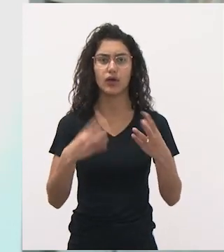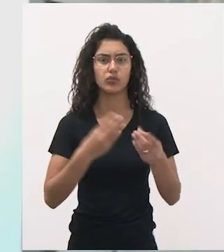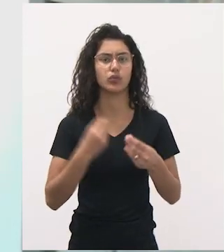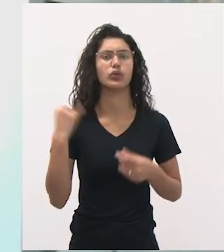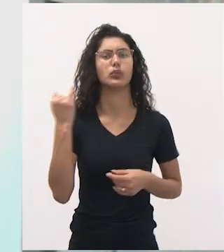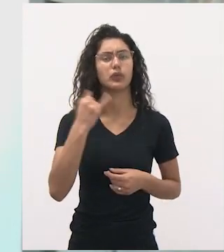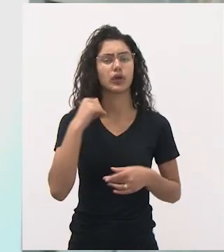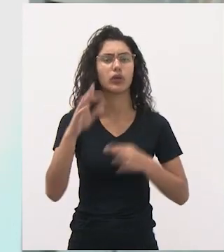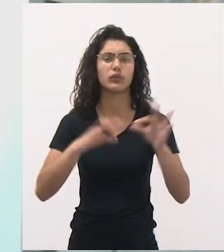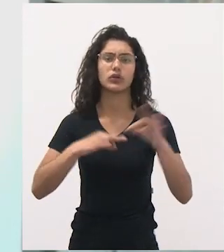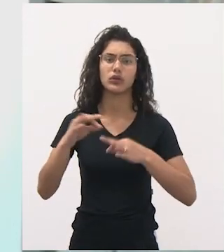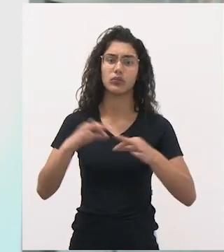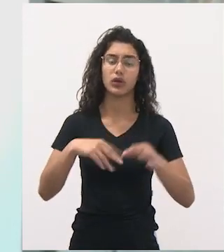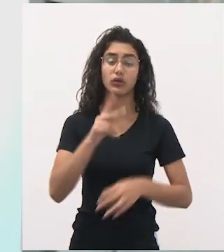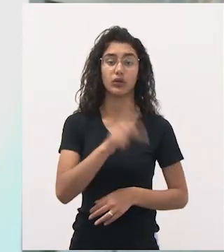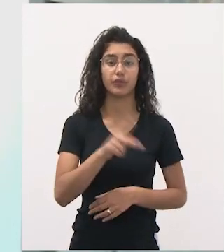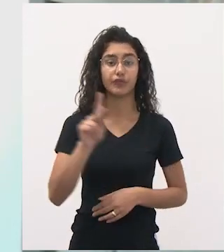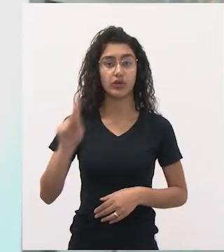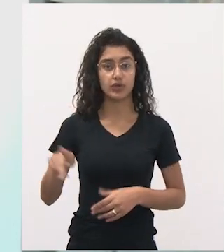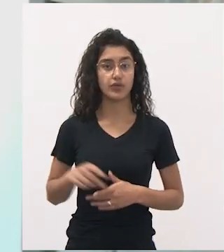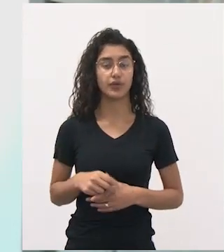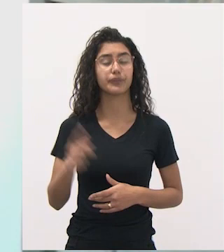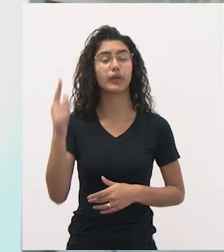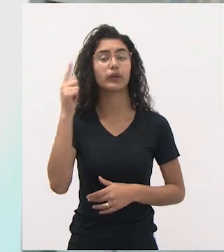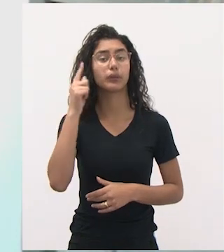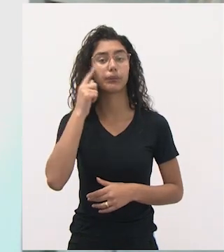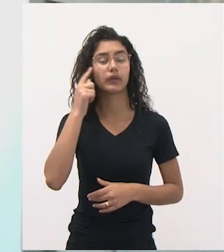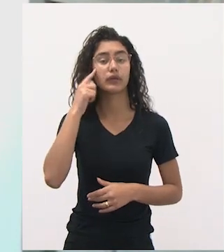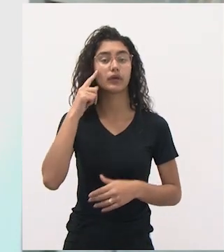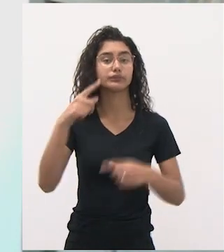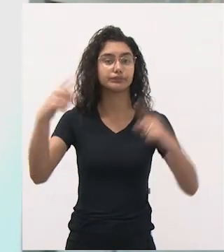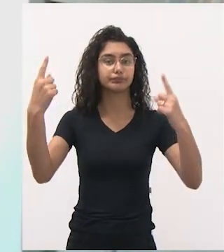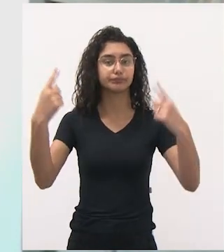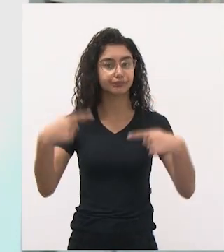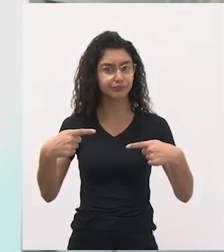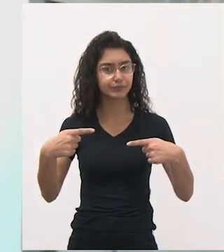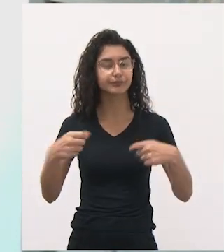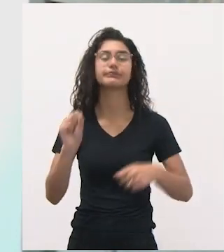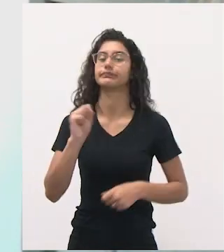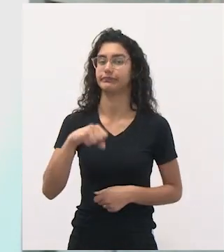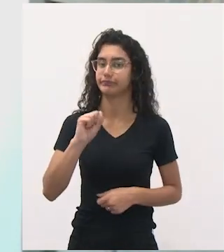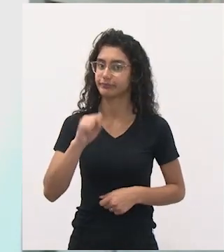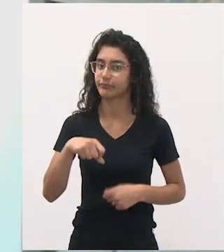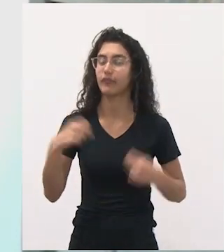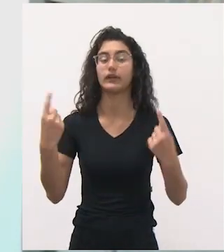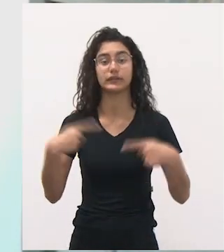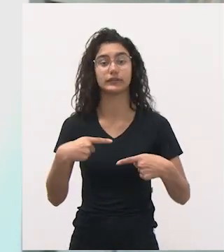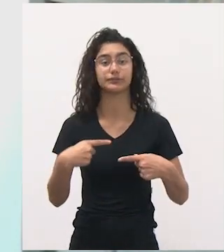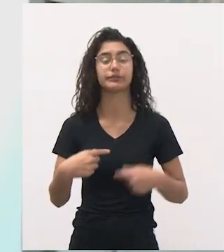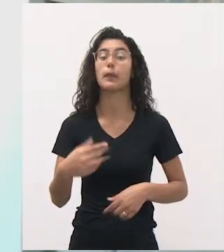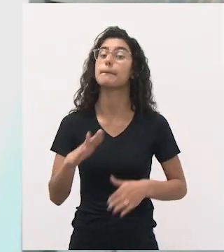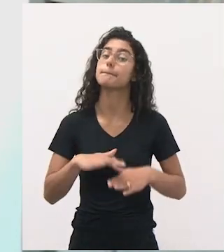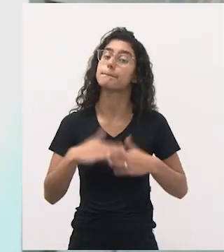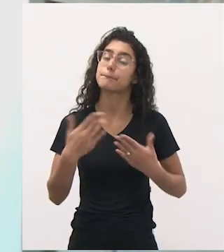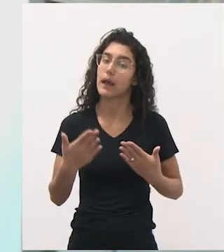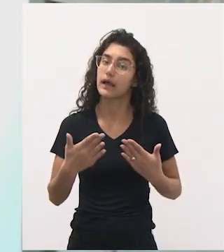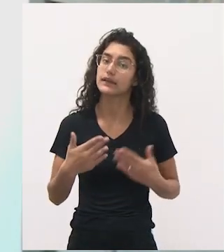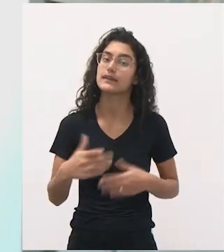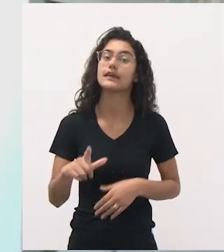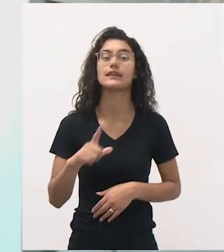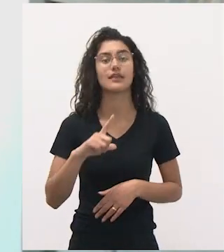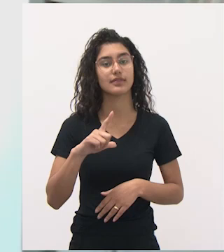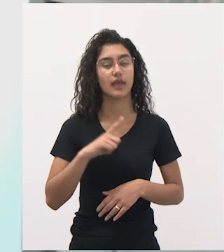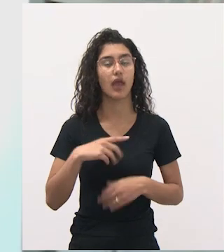planejamento do professor. E a gente pensar que nós estamos num momento de desafio, estamos, mas a gente tem o que fazer? Tem, nós somos